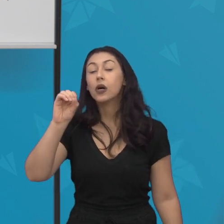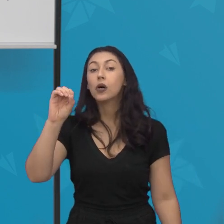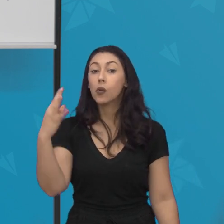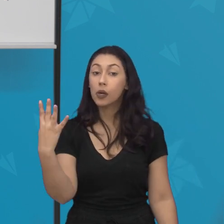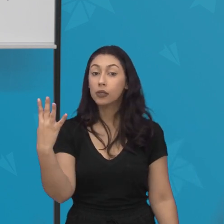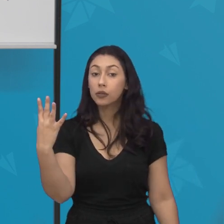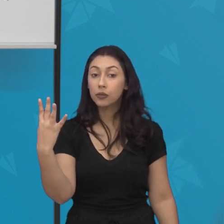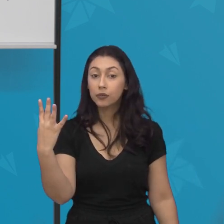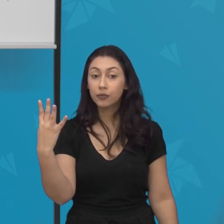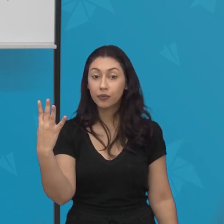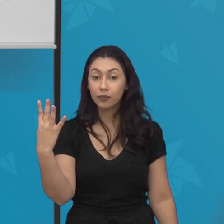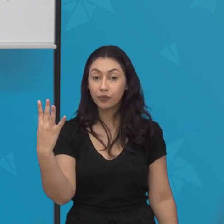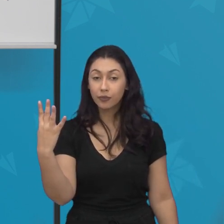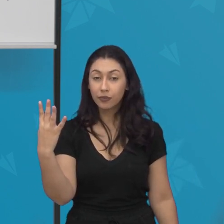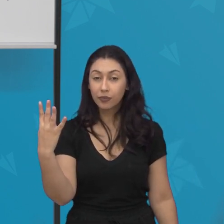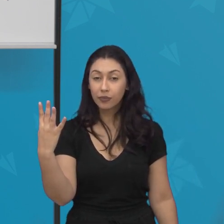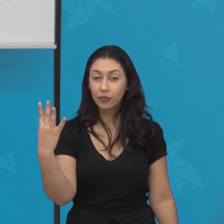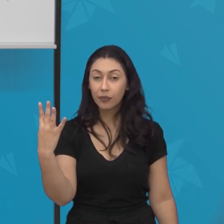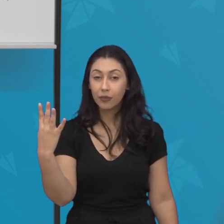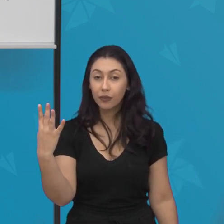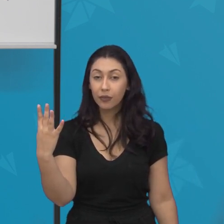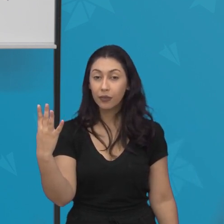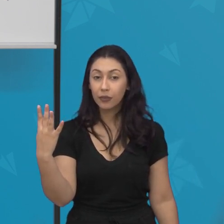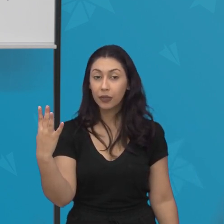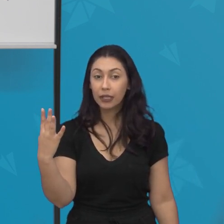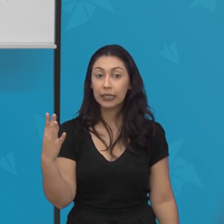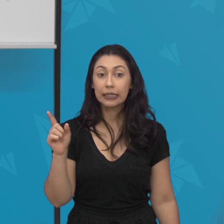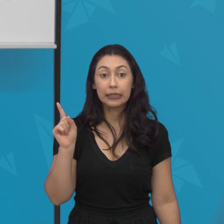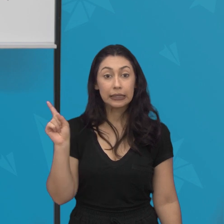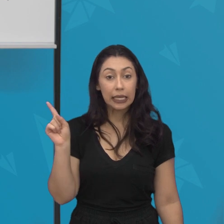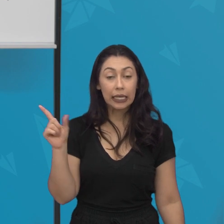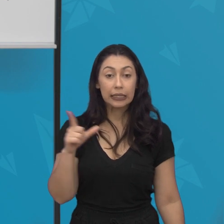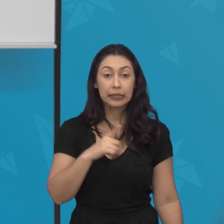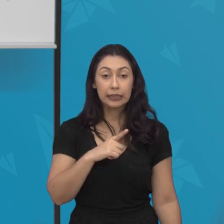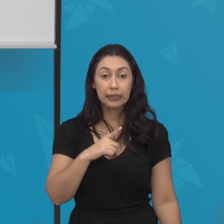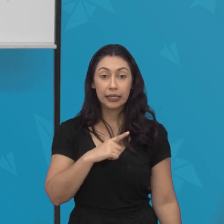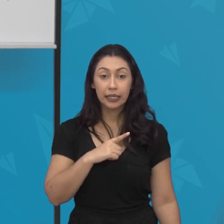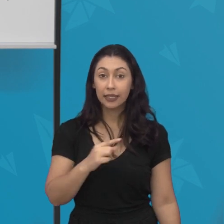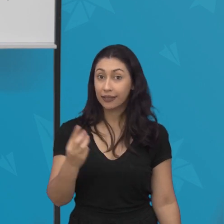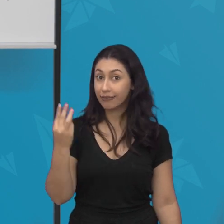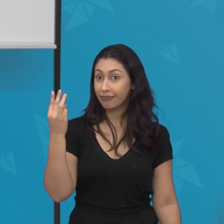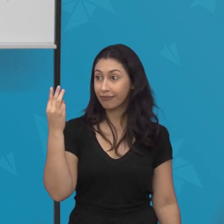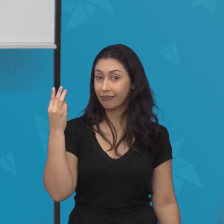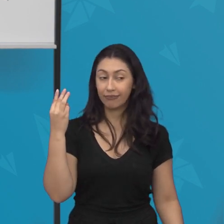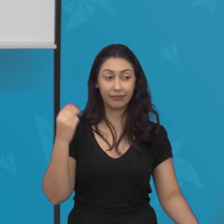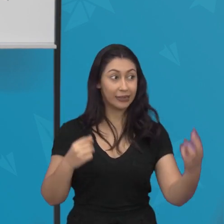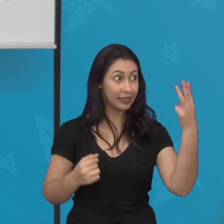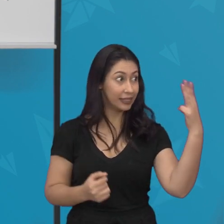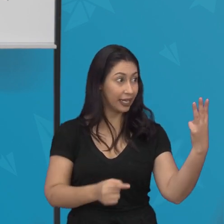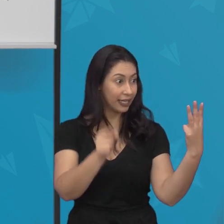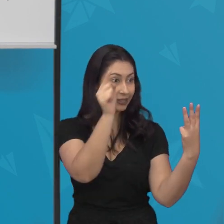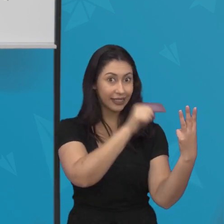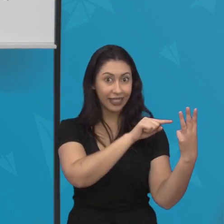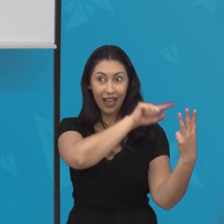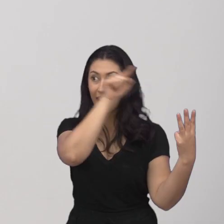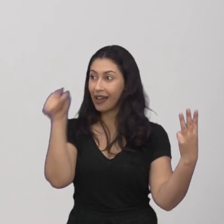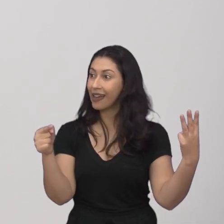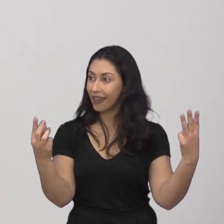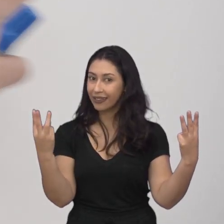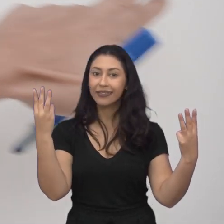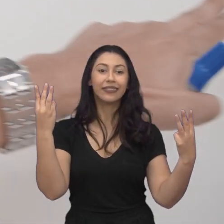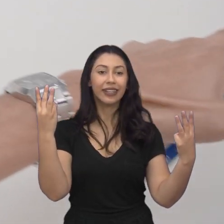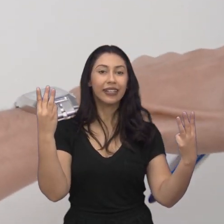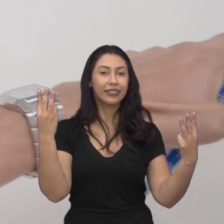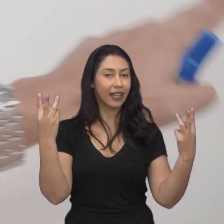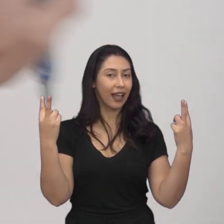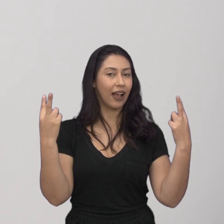SO4, nós temos SO4 vezes 3 ali, então a gente pode colocar vezes 3 aqui também, tudo bem? Aí